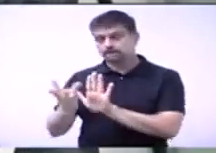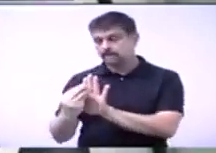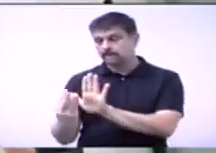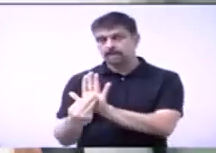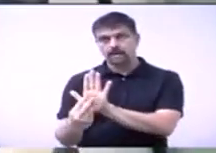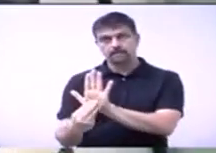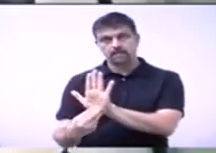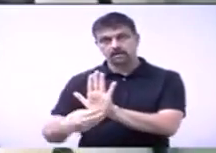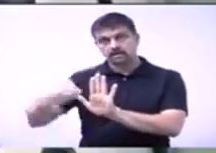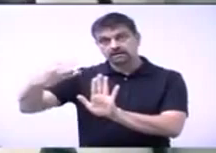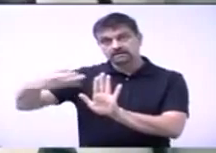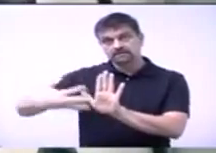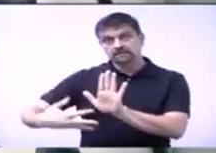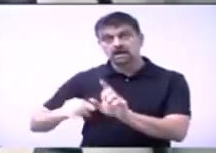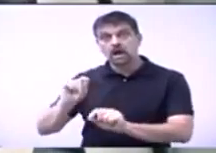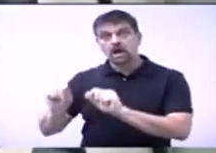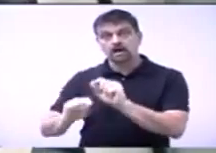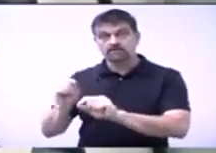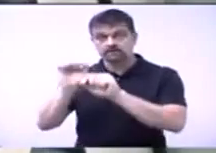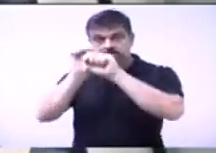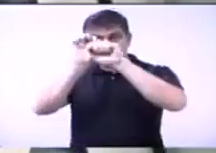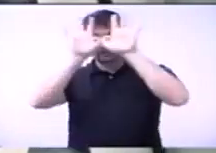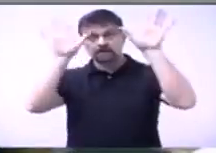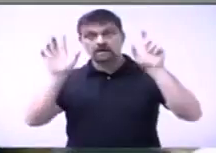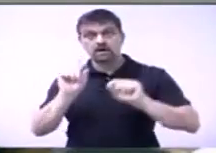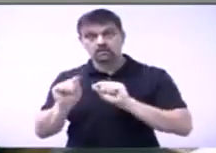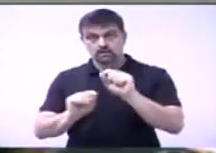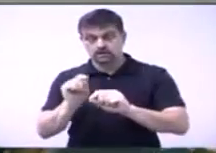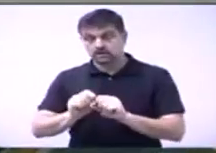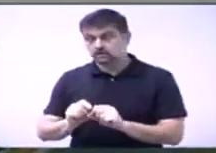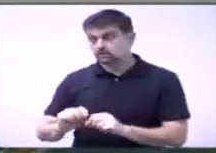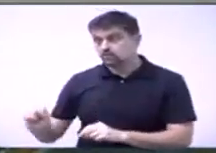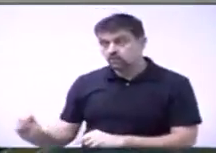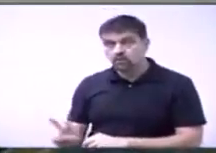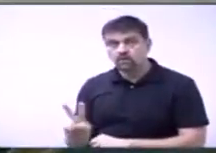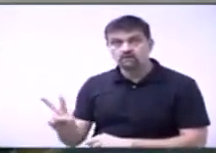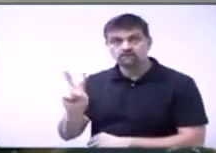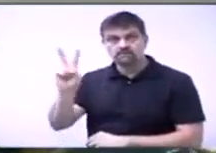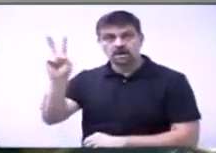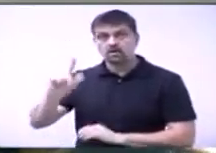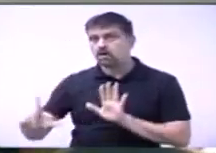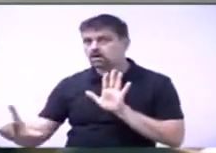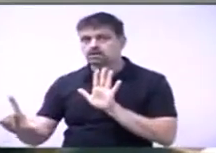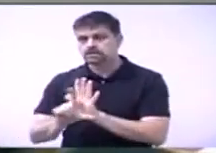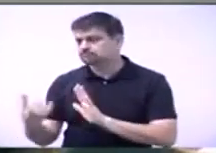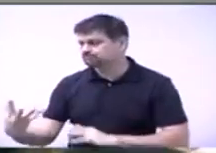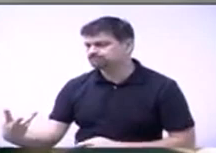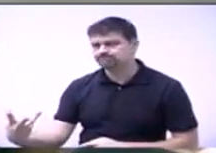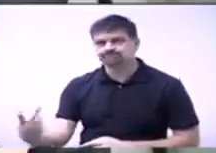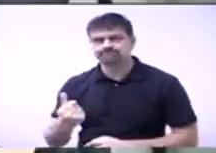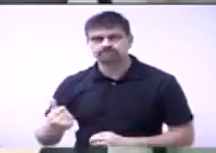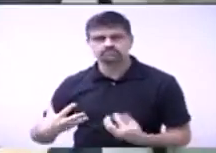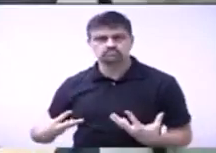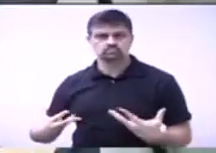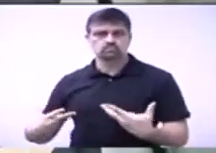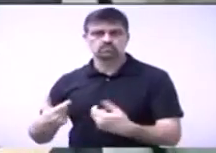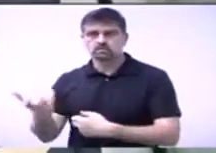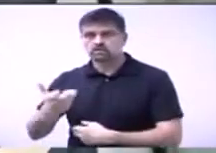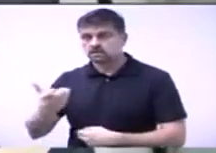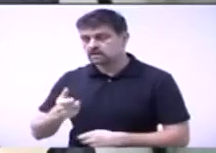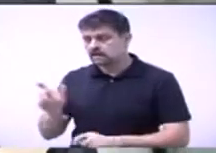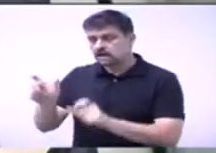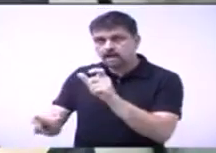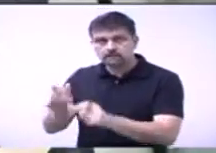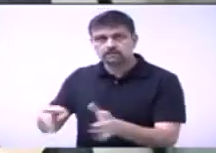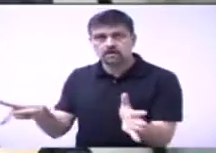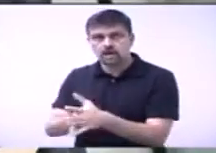companheiro Tiguila, colegas trabalhadores, no mérito, essa lei é maravilhosa, é óbvio. Quem que não quer defender o trabalhador local?